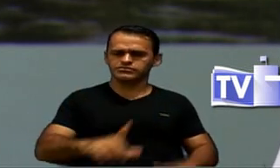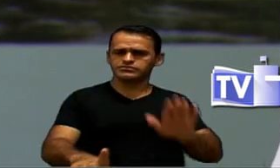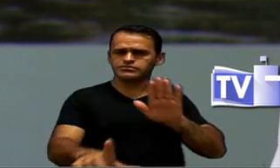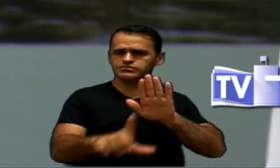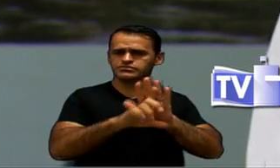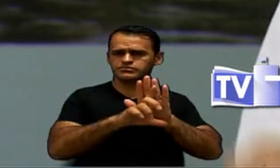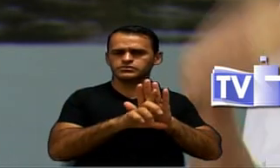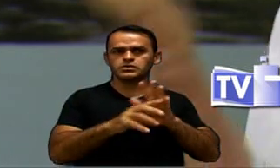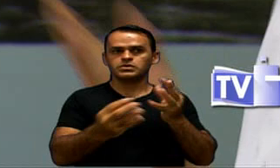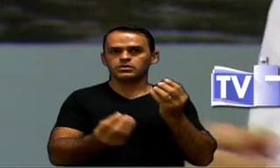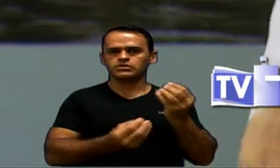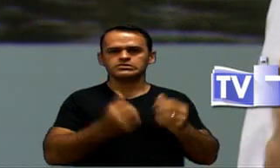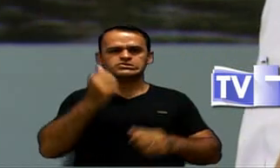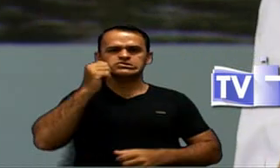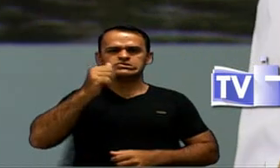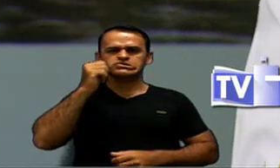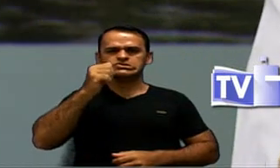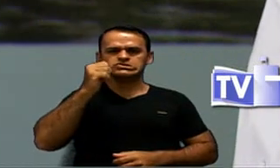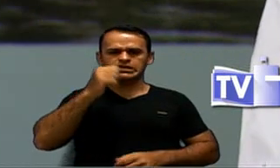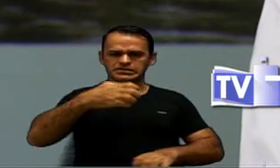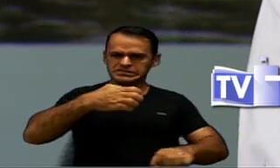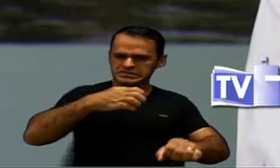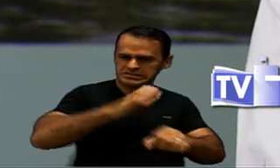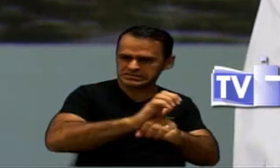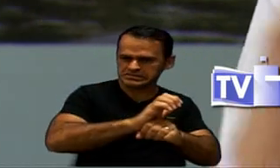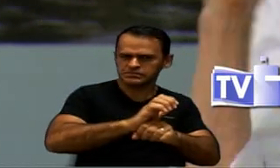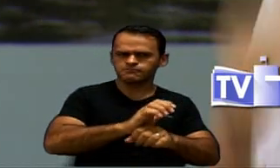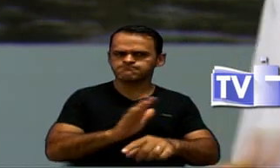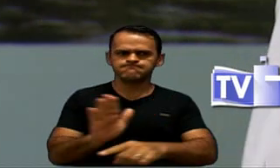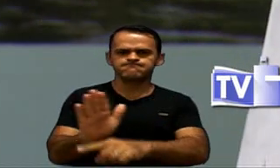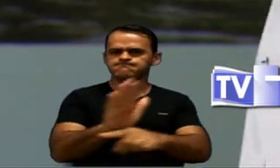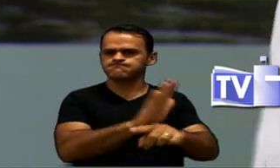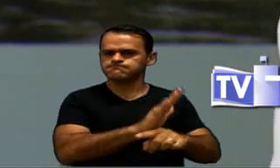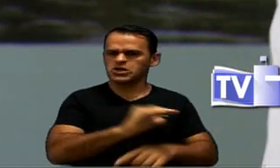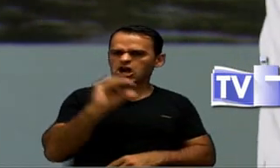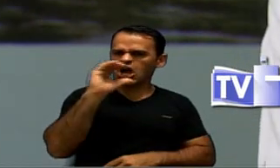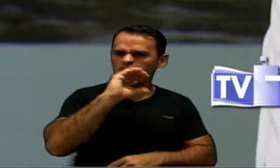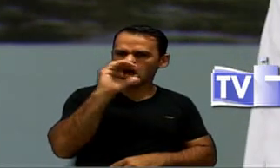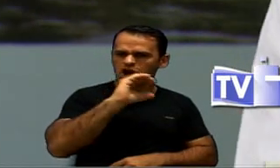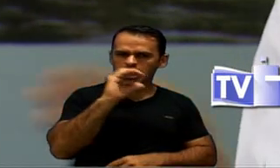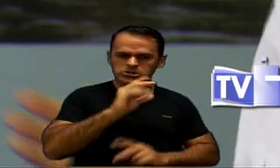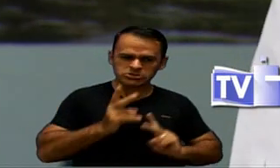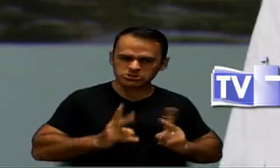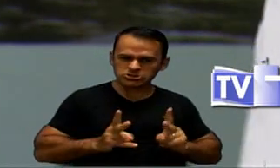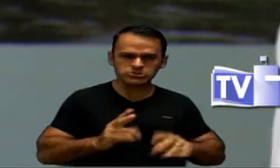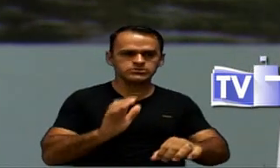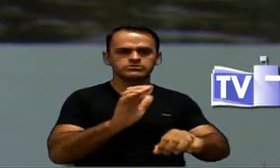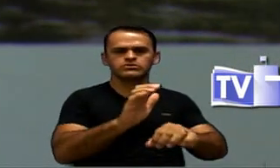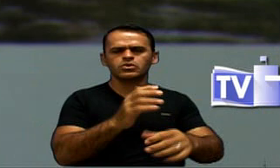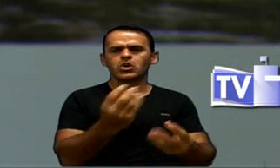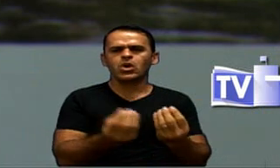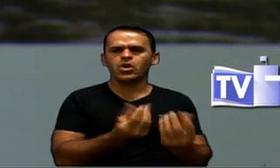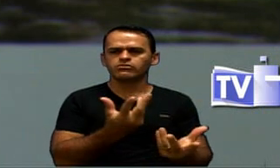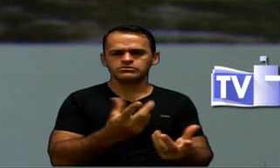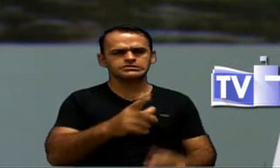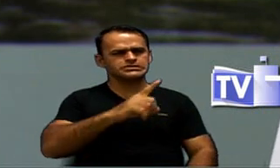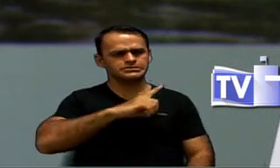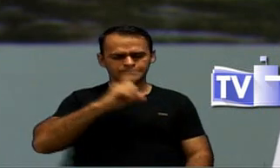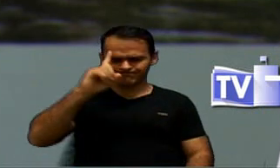como atender as milhares de vítimas de estupro de forma efetiva, que ocorre no Brasil a cada